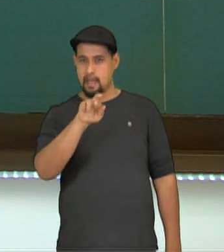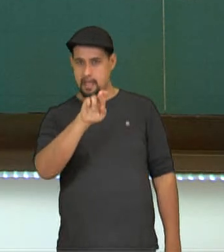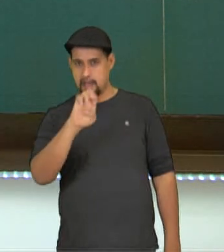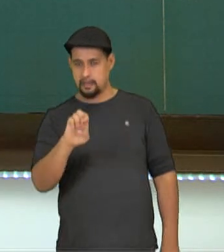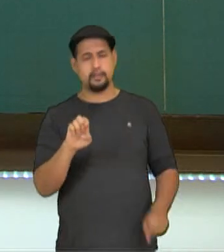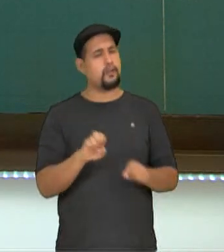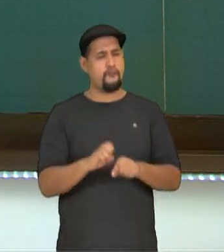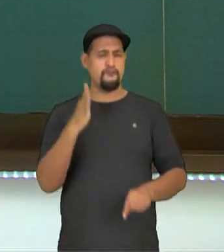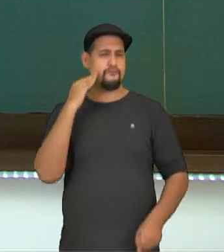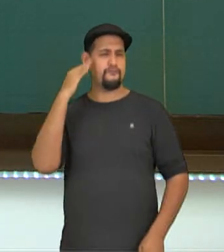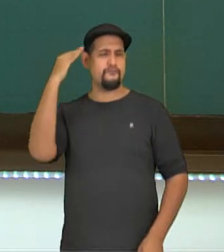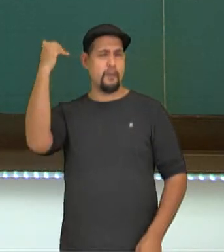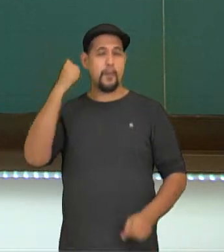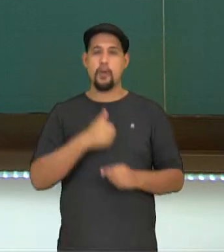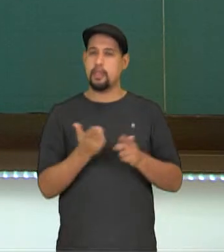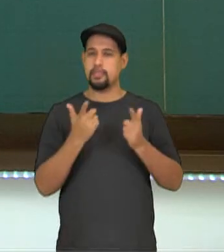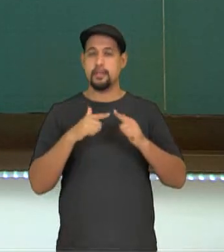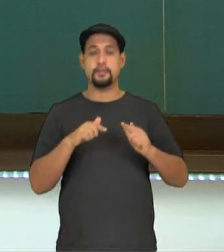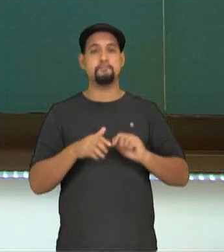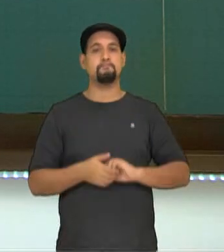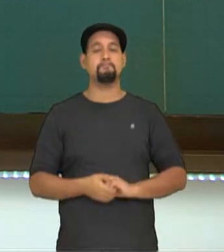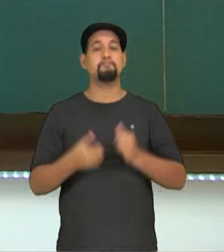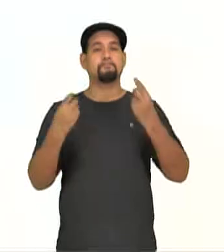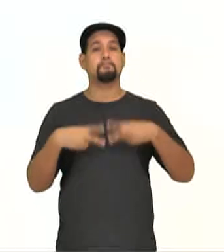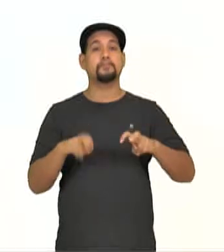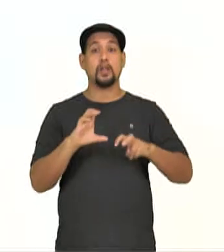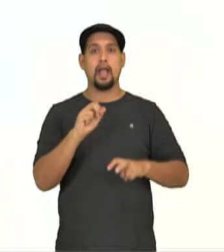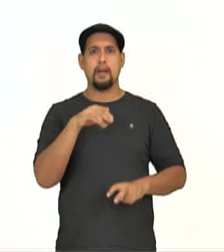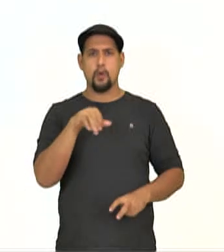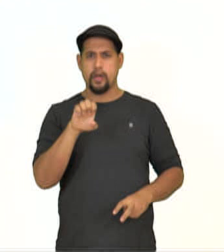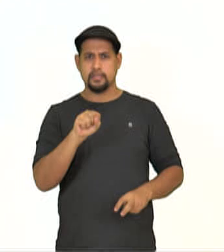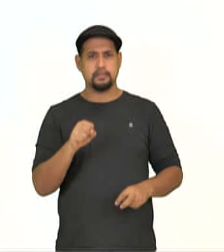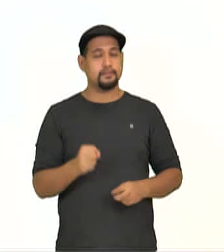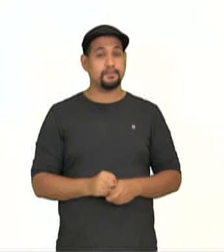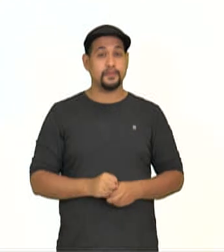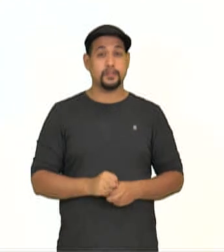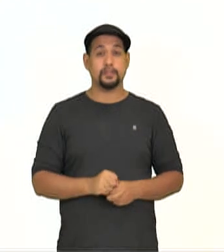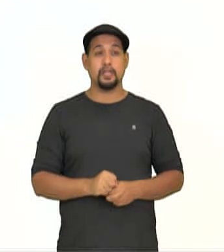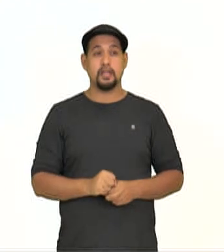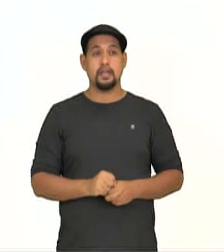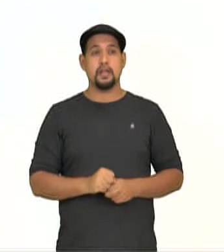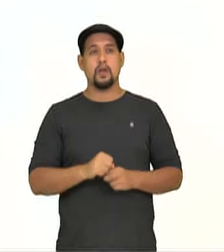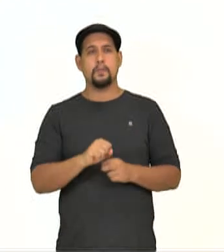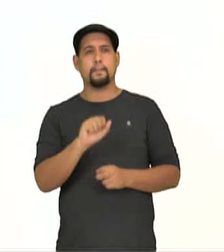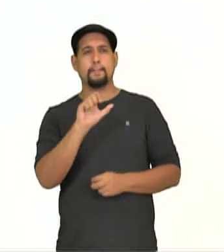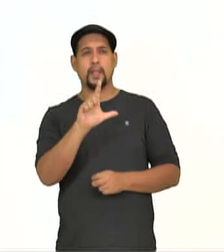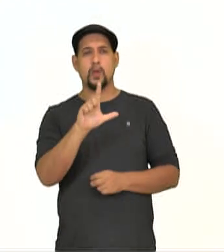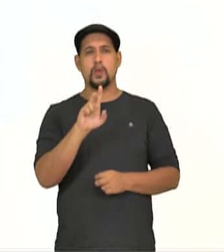da literatura. Vamos falar sobre Camões? Luís Vaz de Camões,